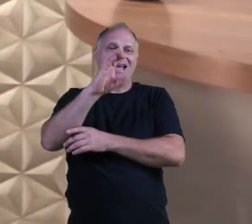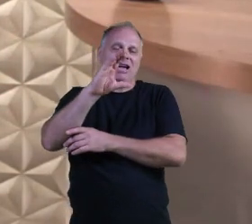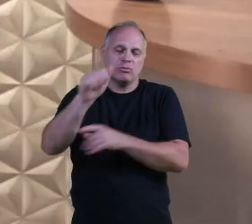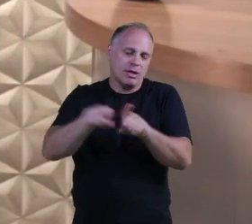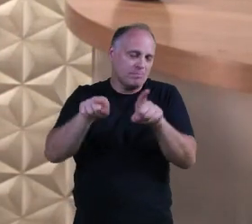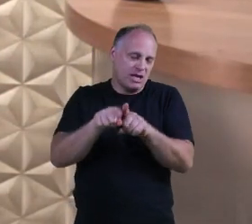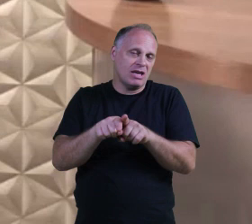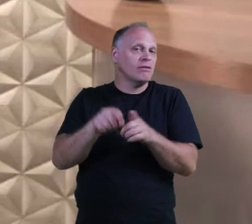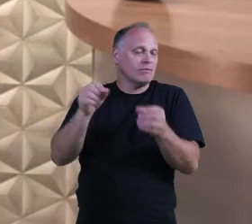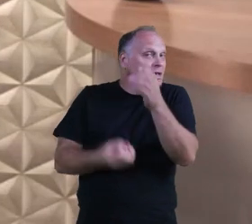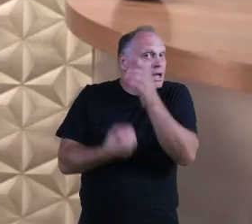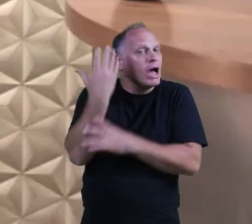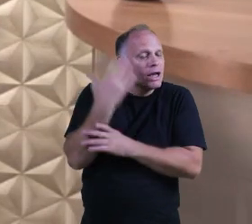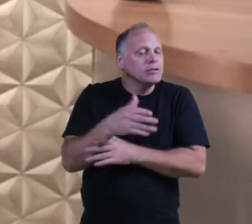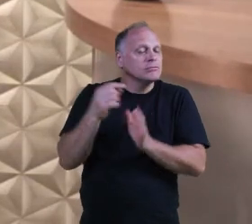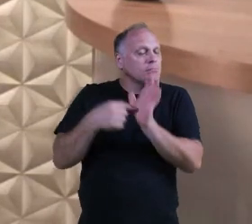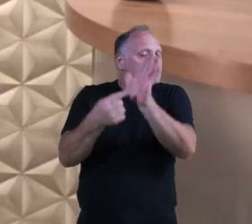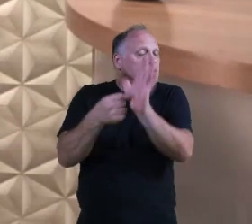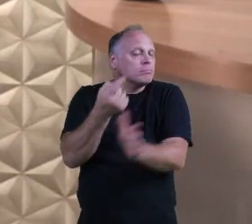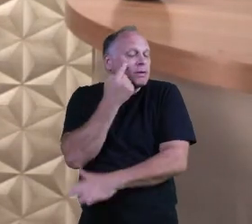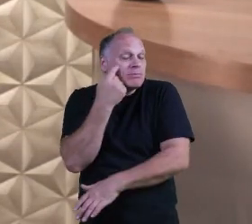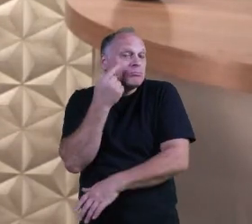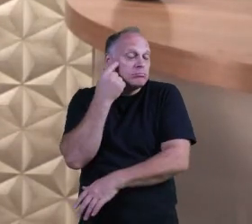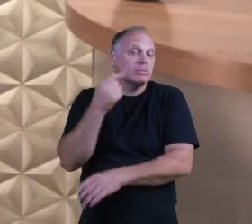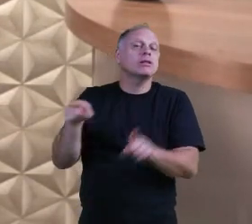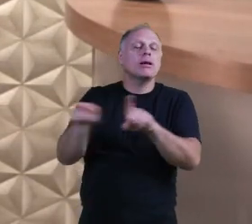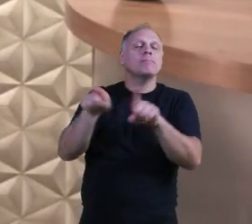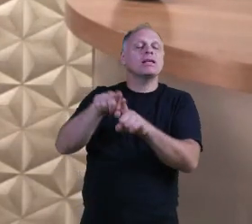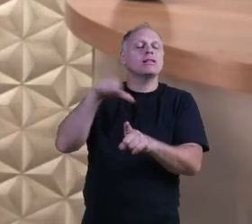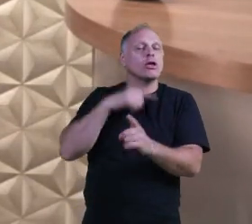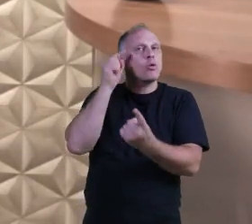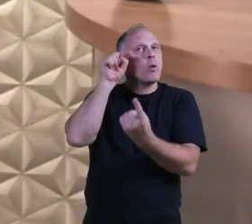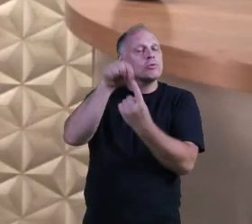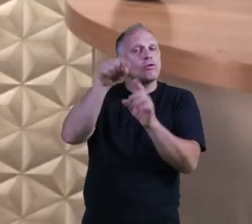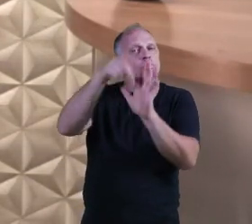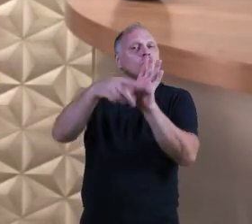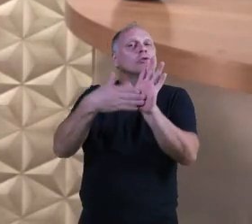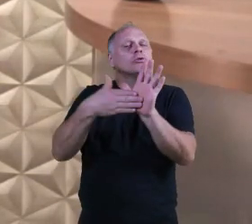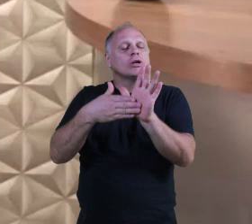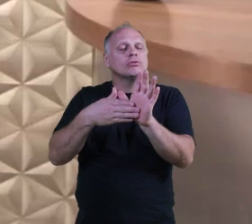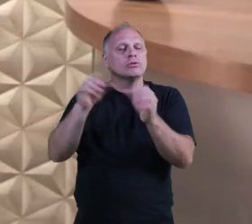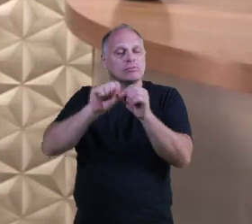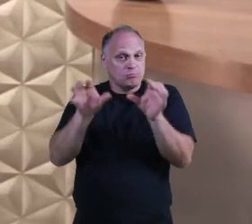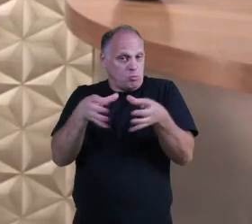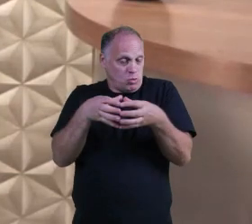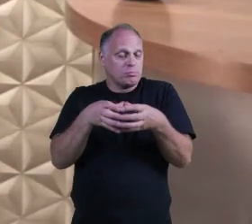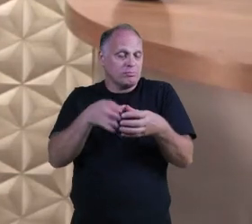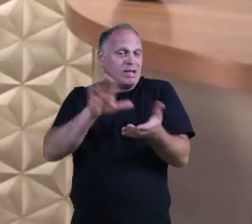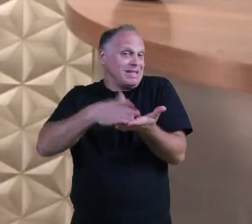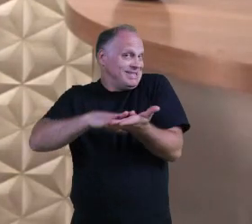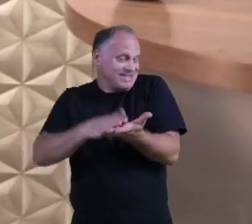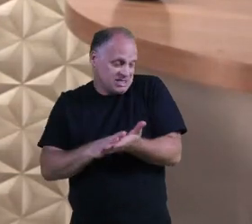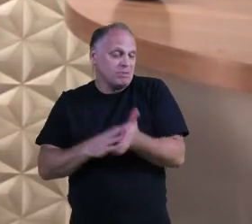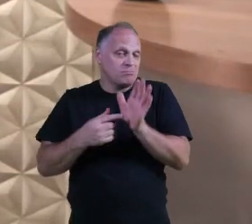Novo Hamburgo, e trabalhava. Então, agora, eu tenho um projeto em trabalhar com pessoas